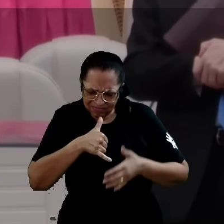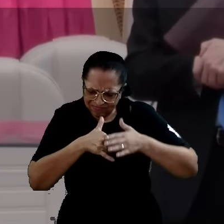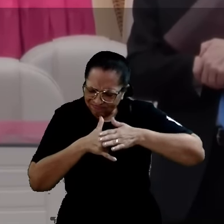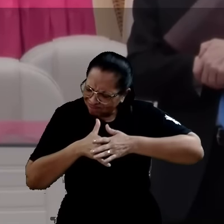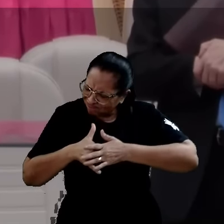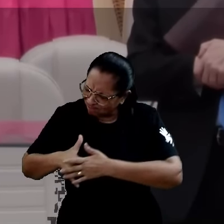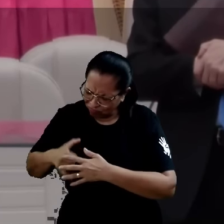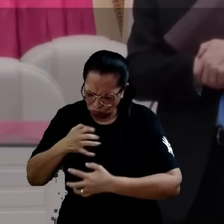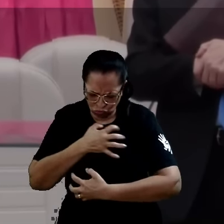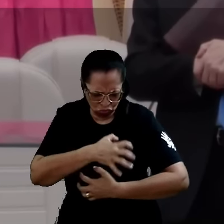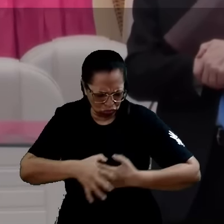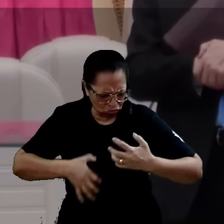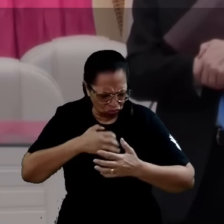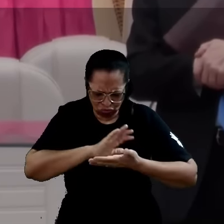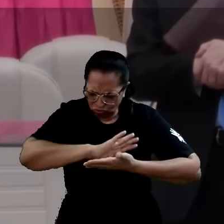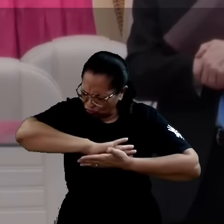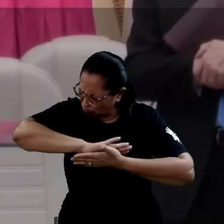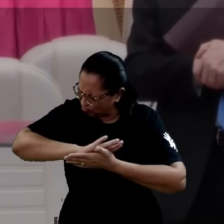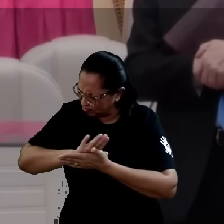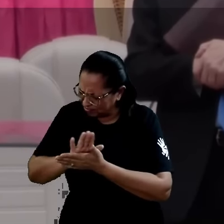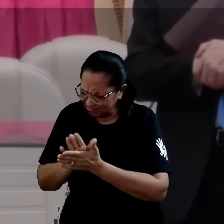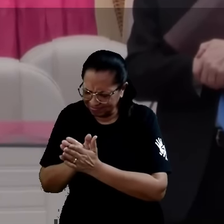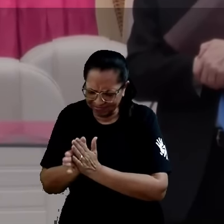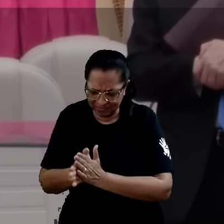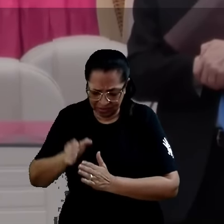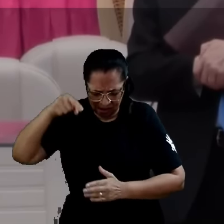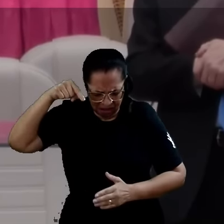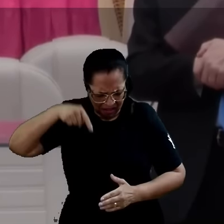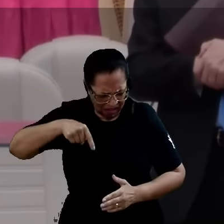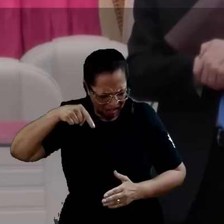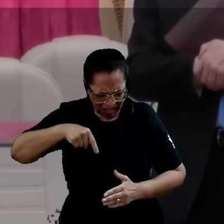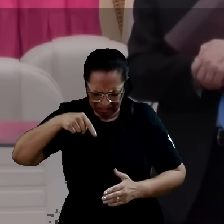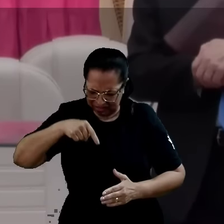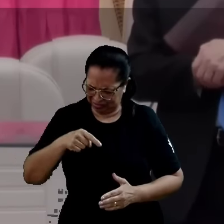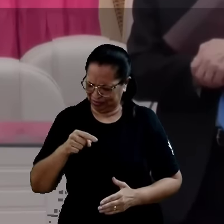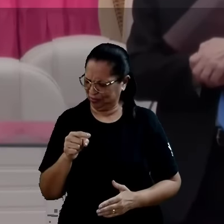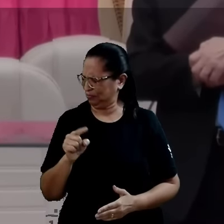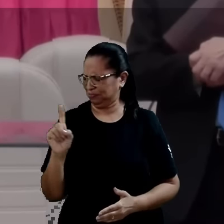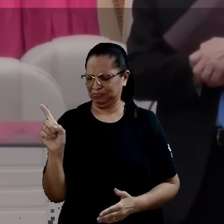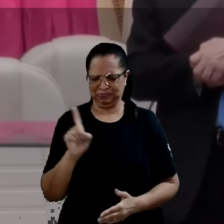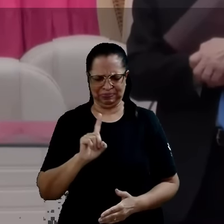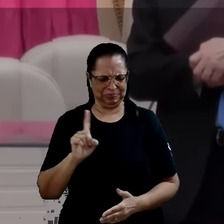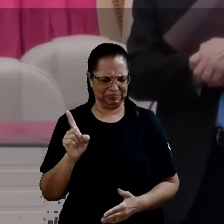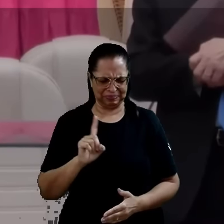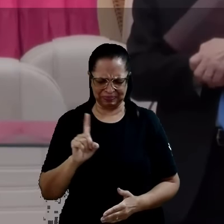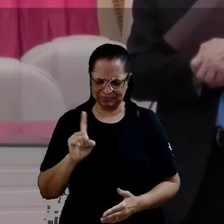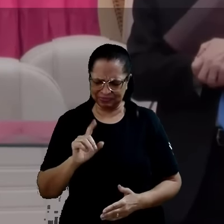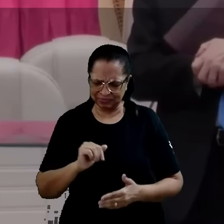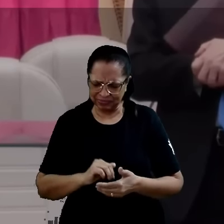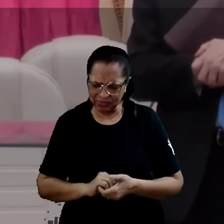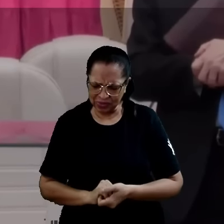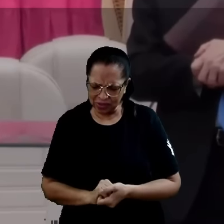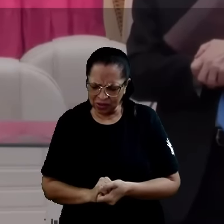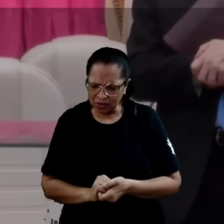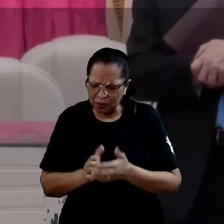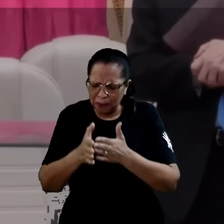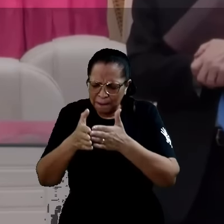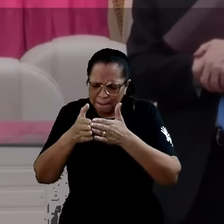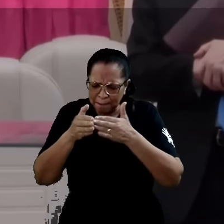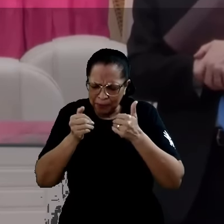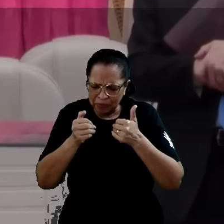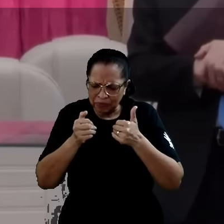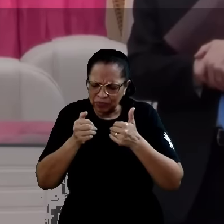angústia já não estão mais neste ambiente e eu quero te pedir ó espírito santo que a tua